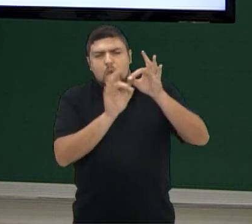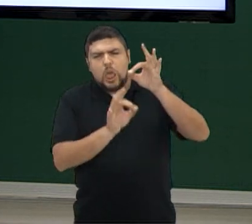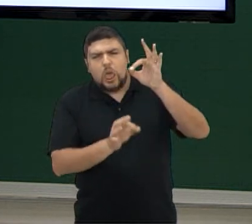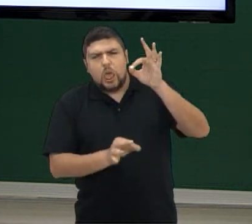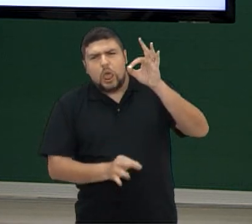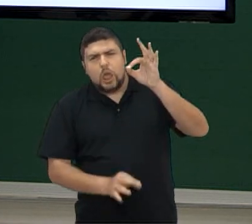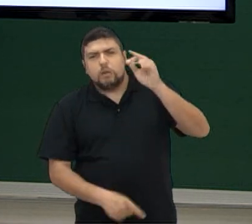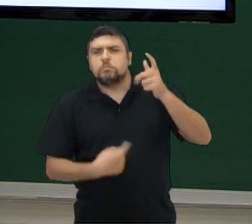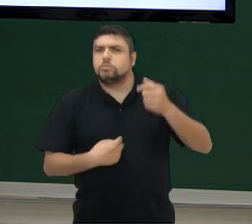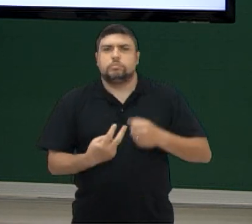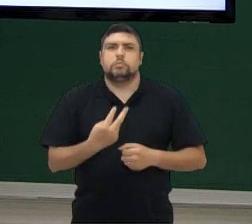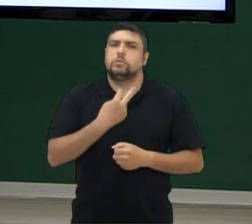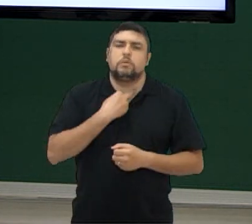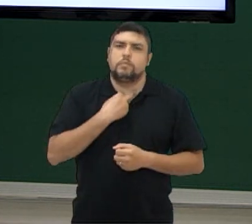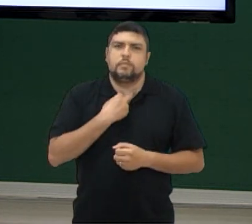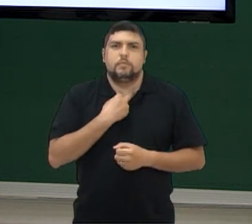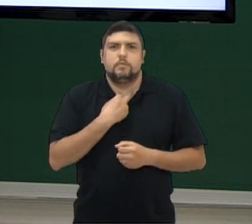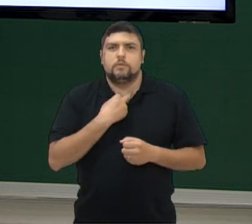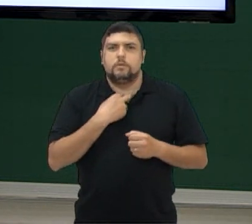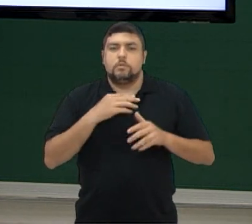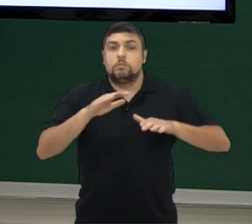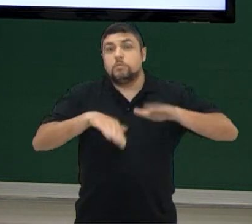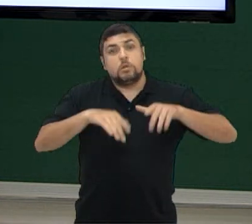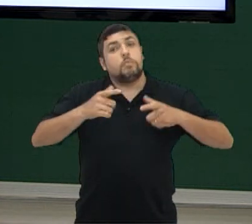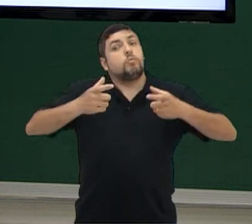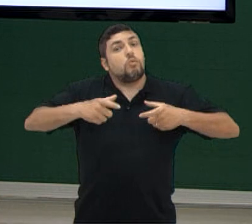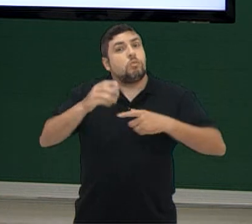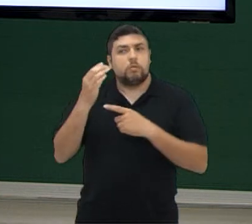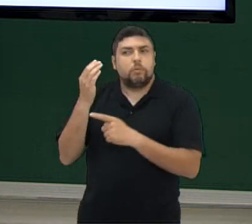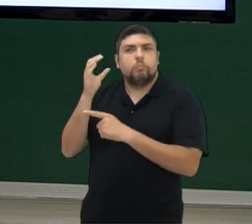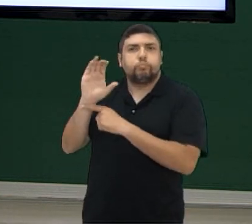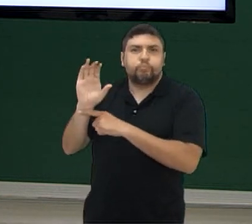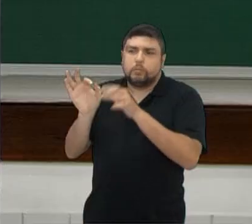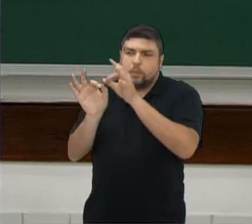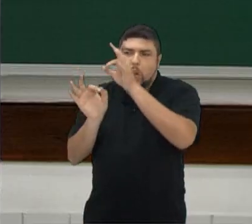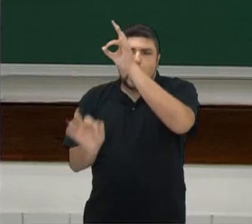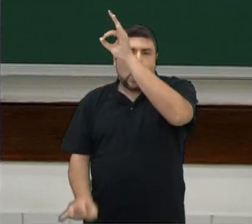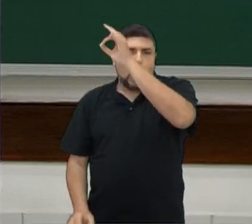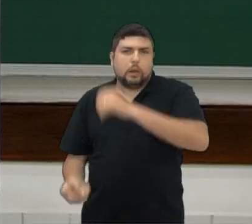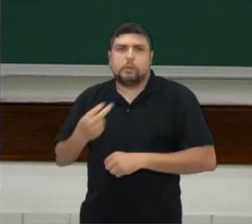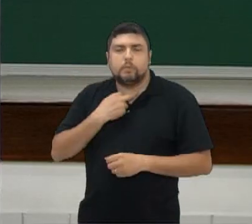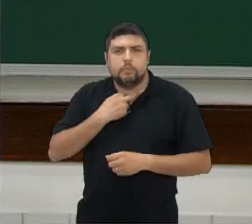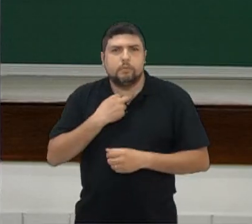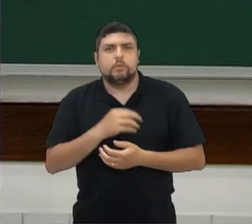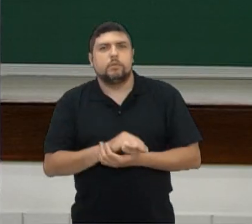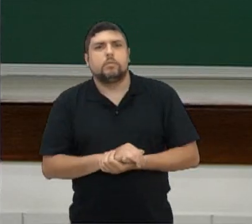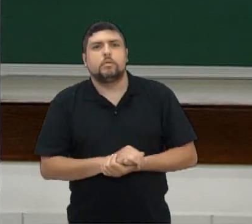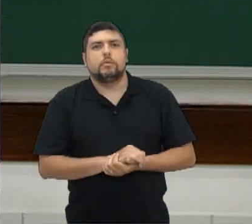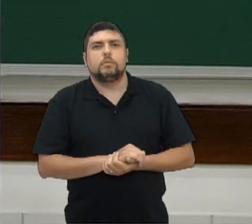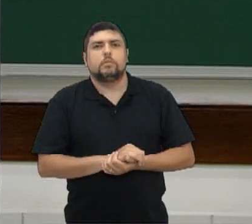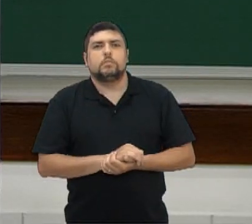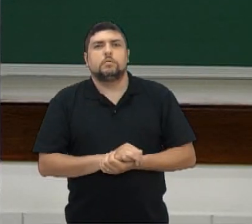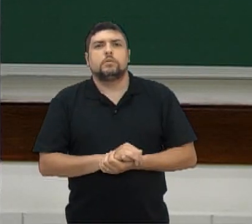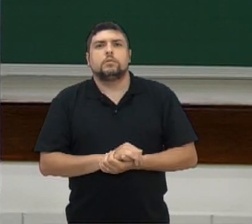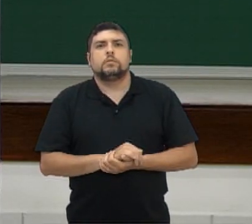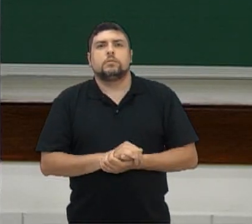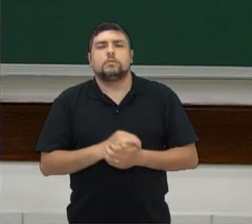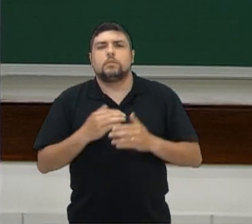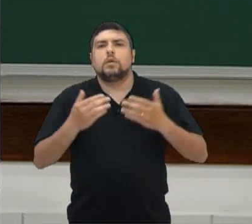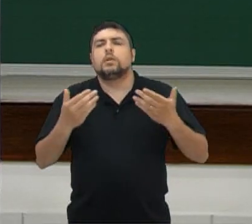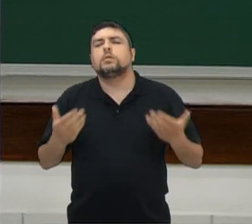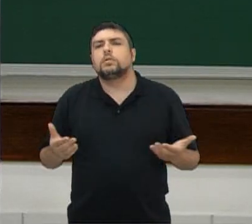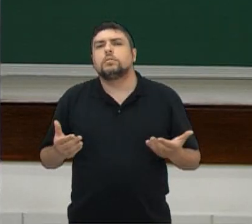né? Dependendo do meio de comunicação onde será publicado. Certo? Vamos ver agora, então, quem